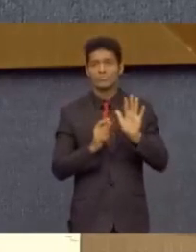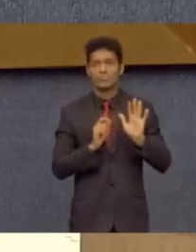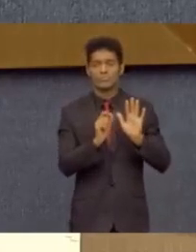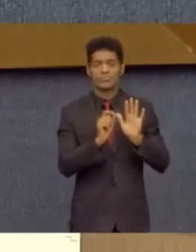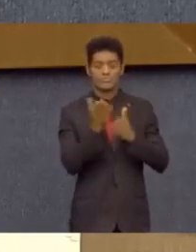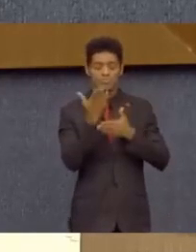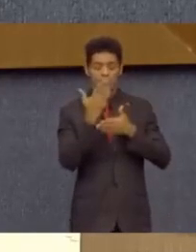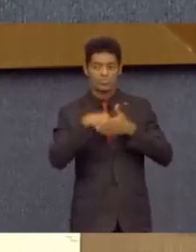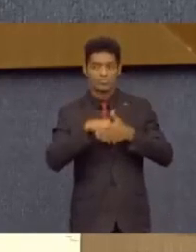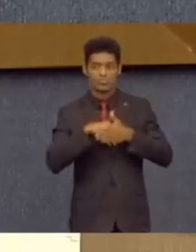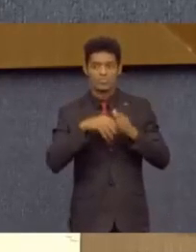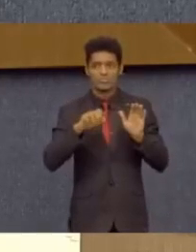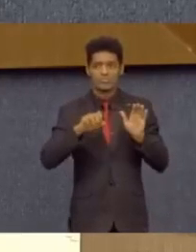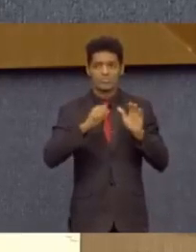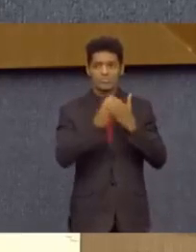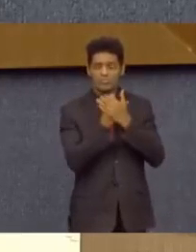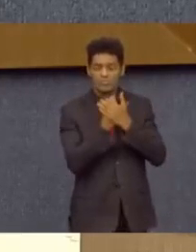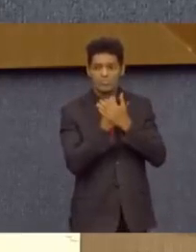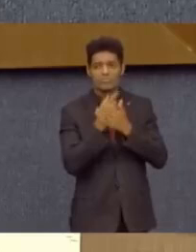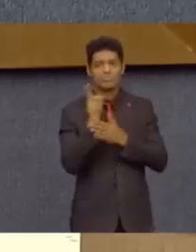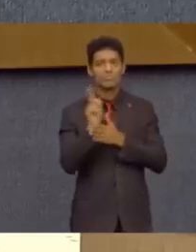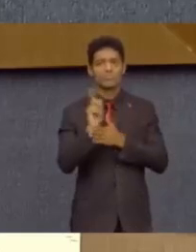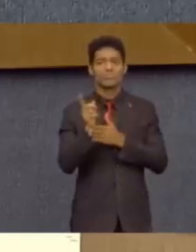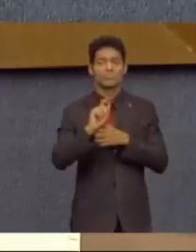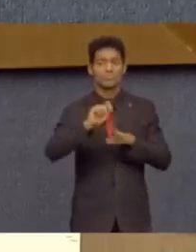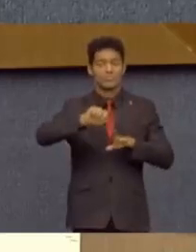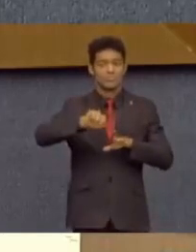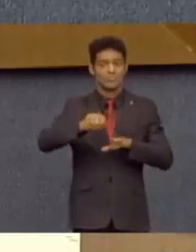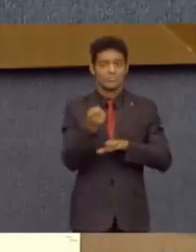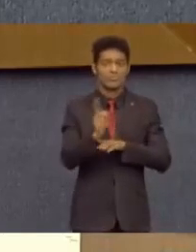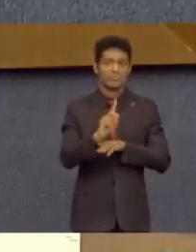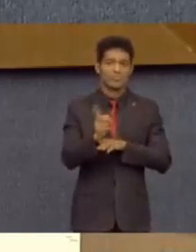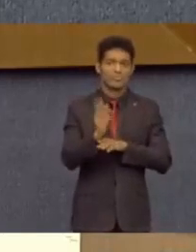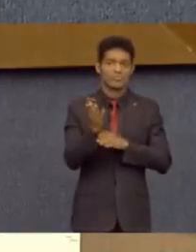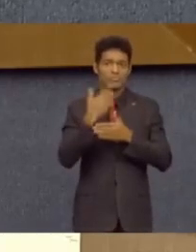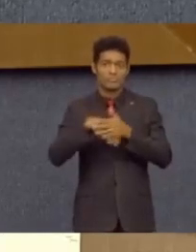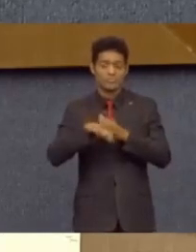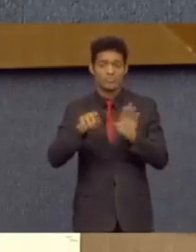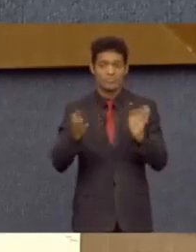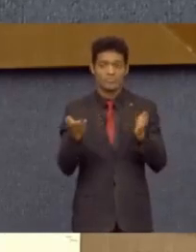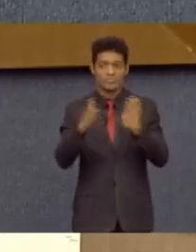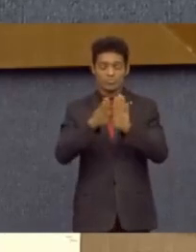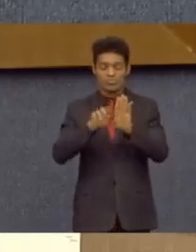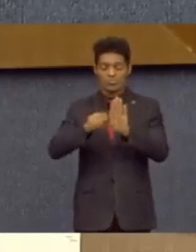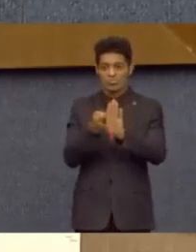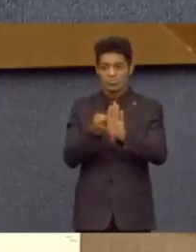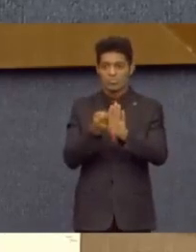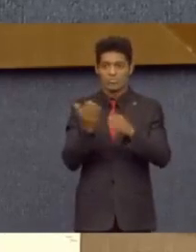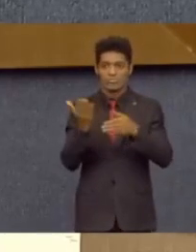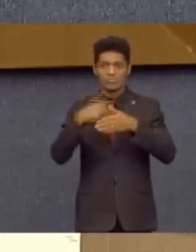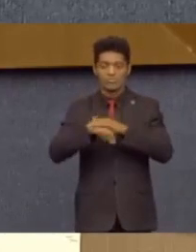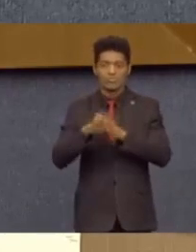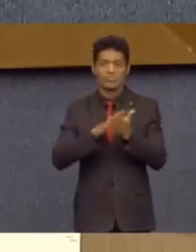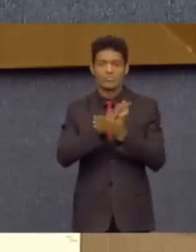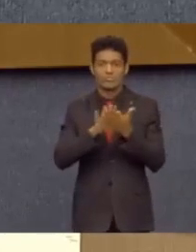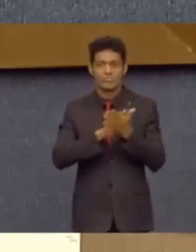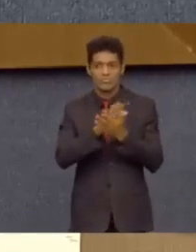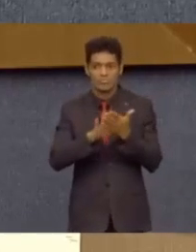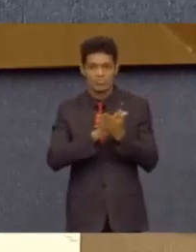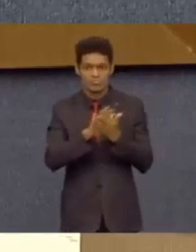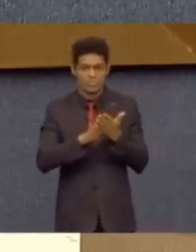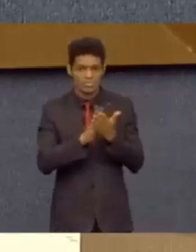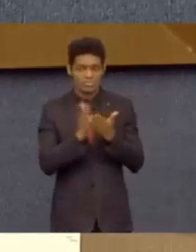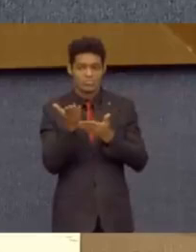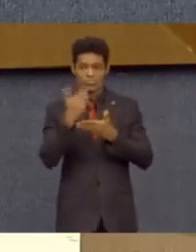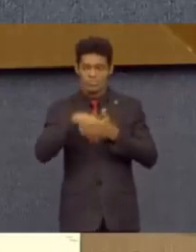trancá-la. Em cofre não se guarda coisa alguma. Em cofre perde-se a coisa à